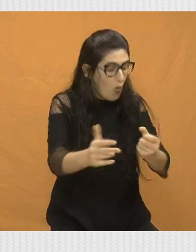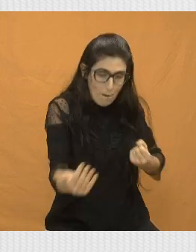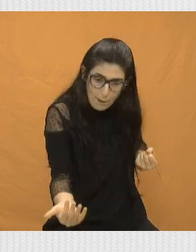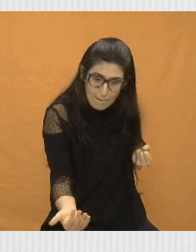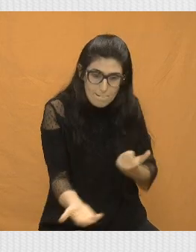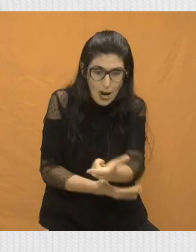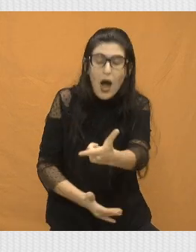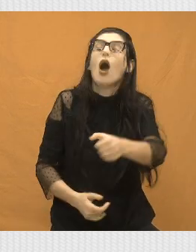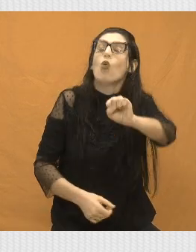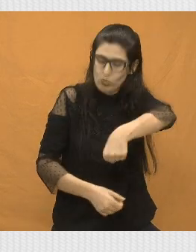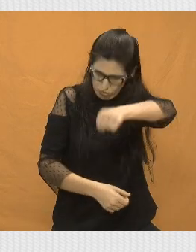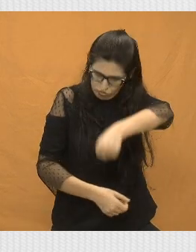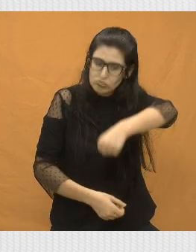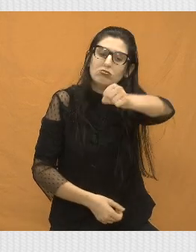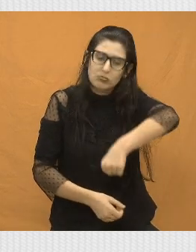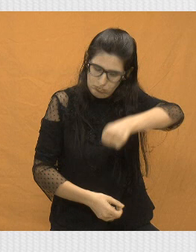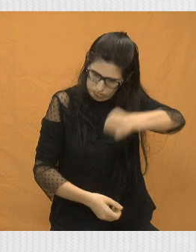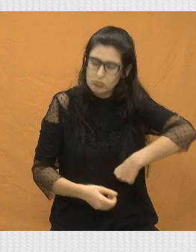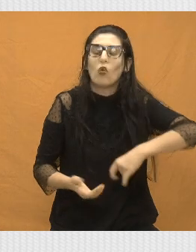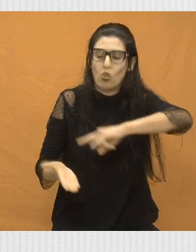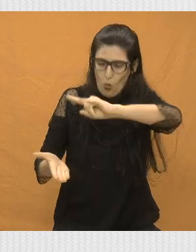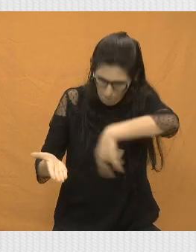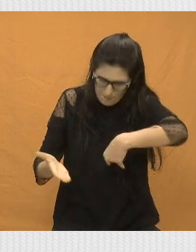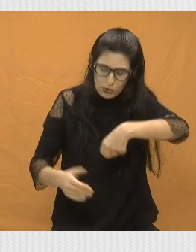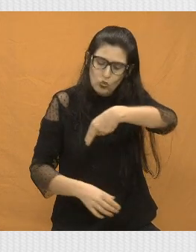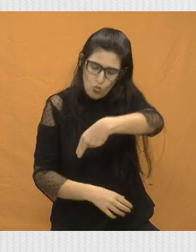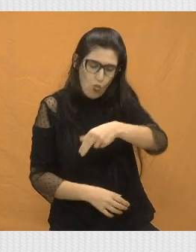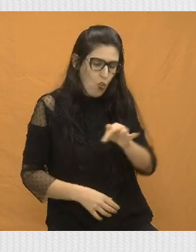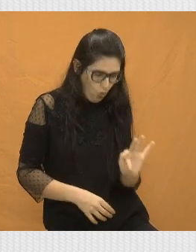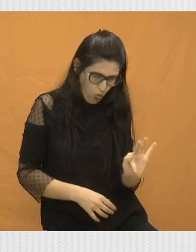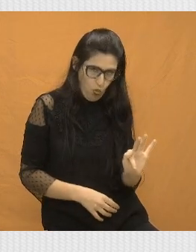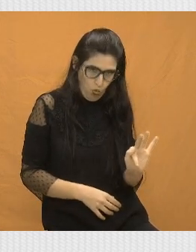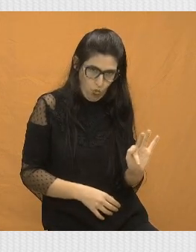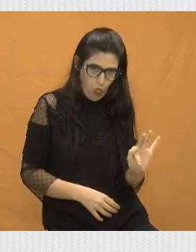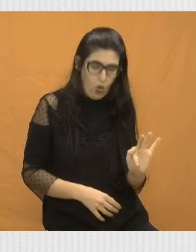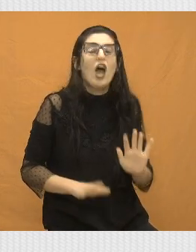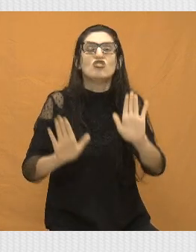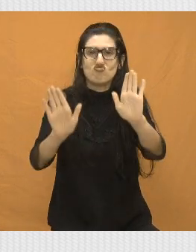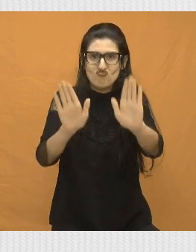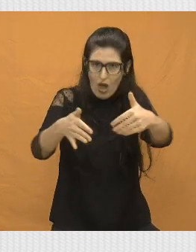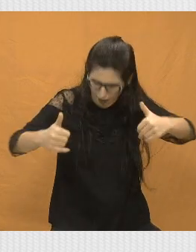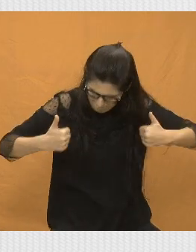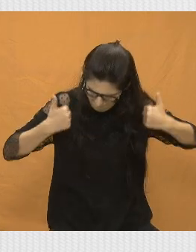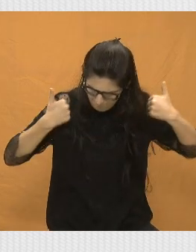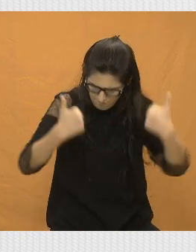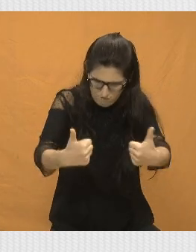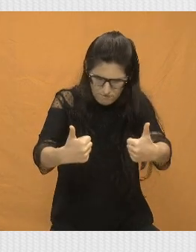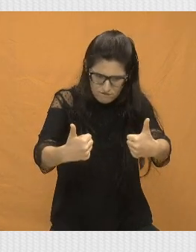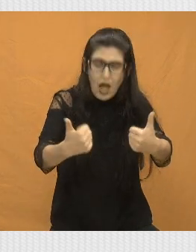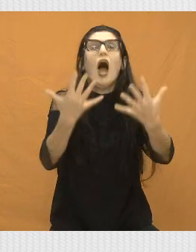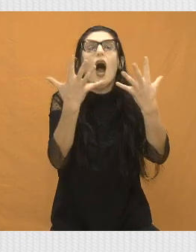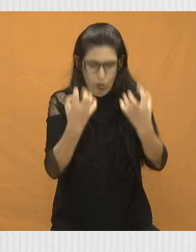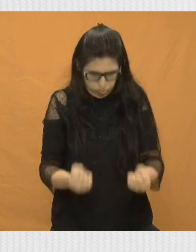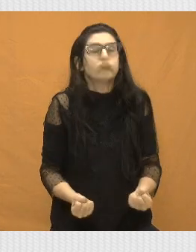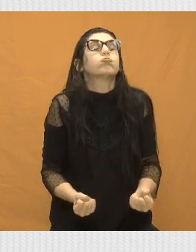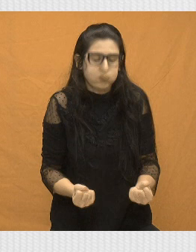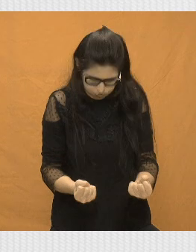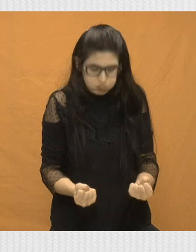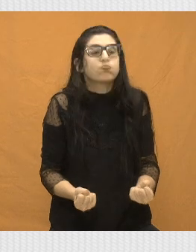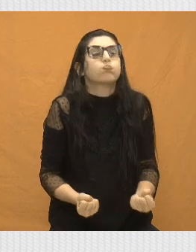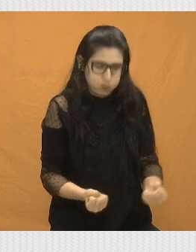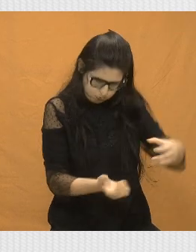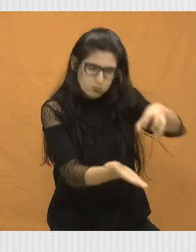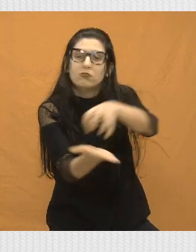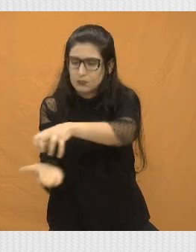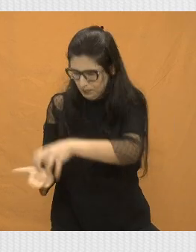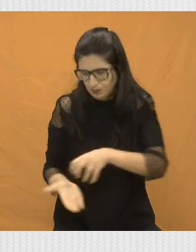feita essa ordem de pagamento. Concluindo, a nota fiscal já foi dado o aceite em cada secretaria com a